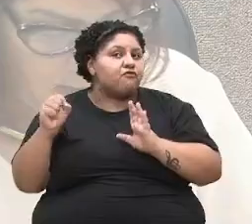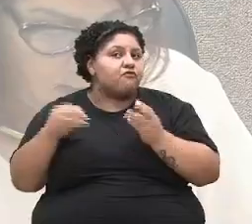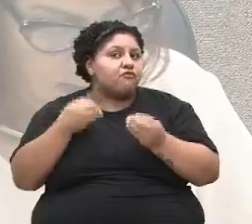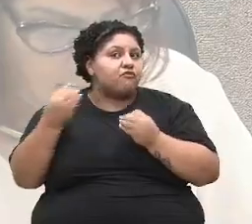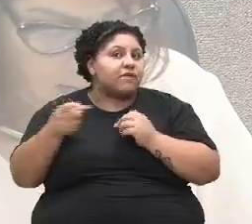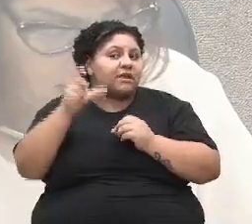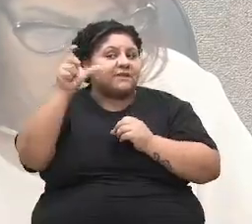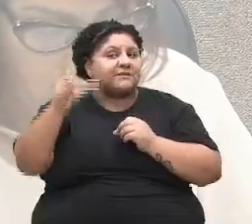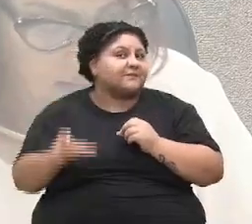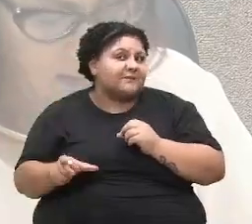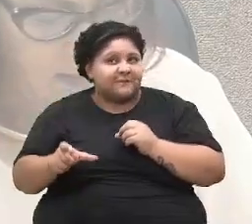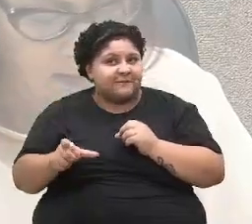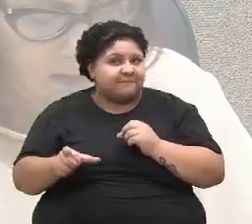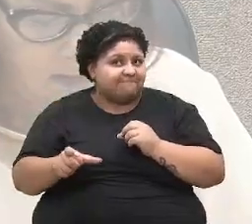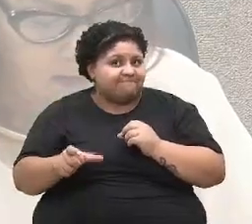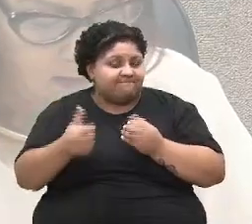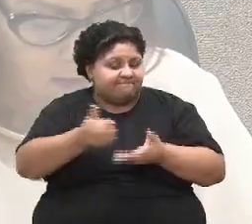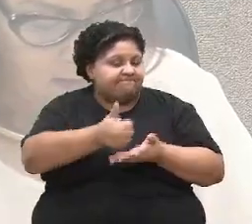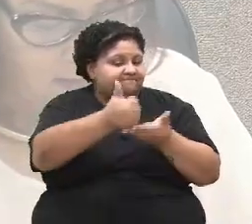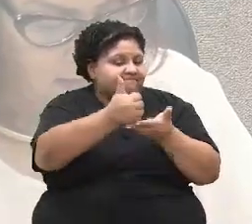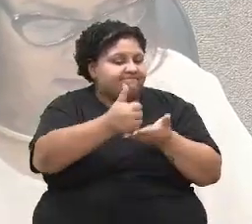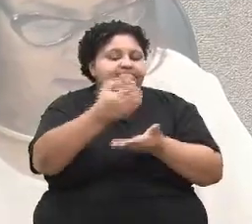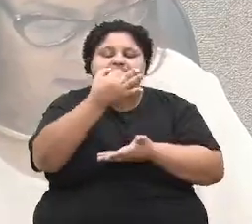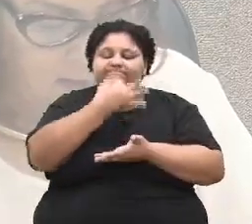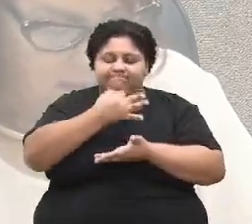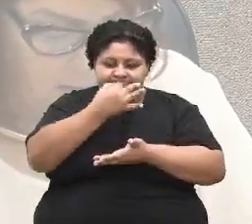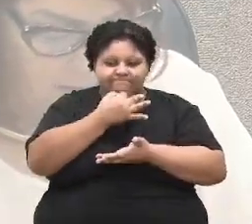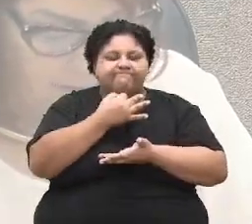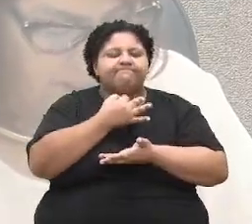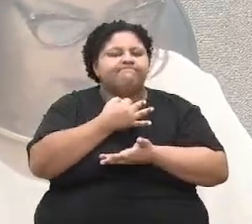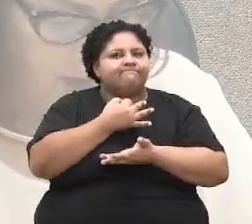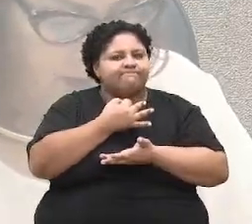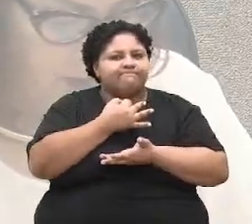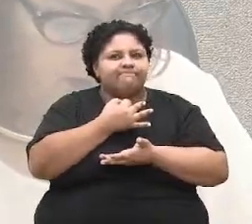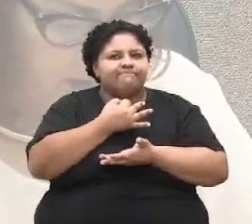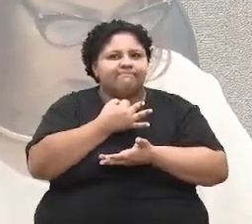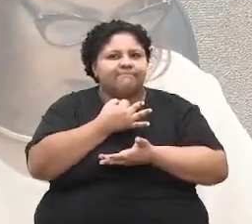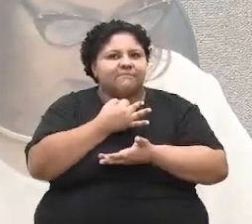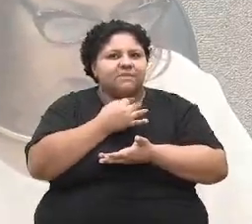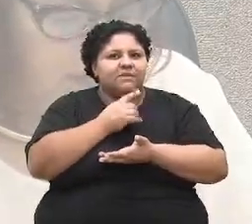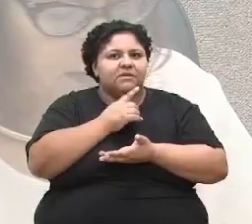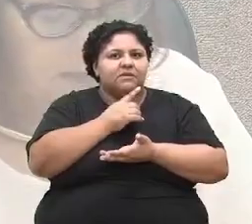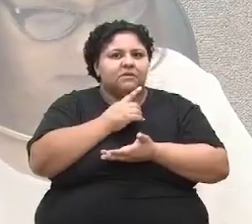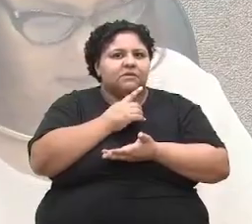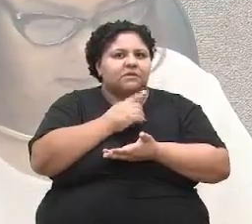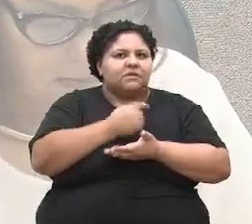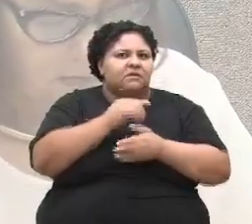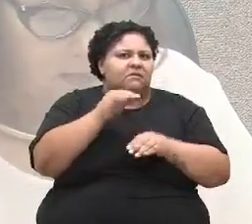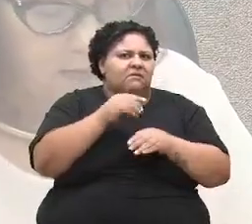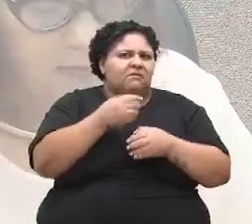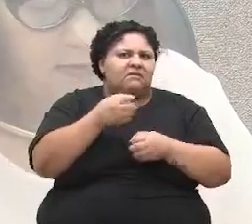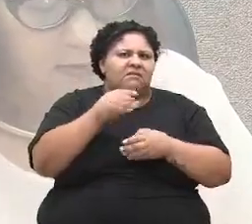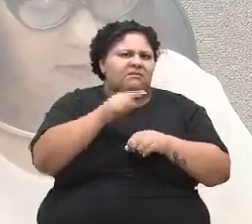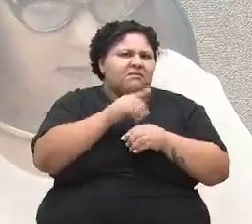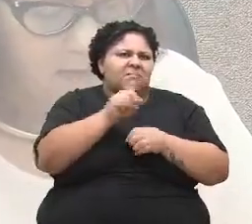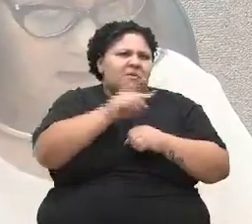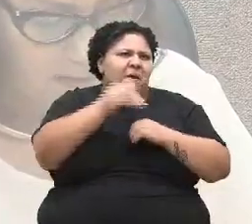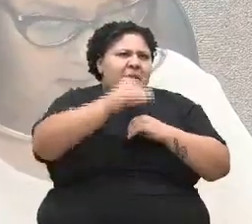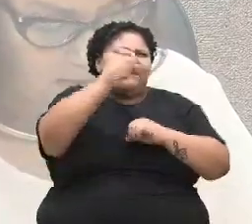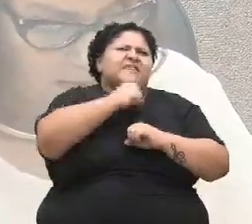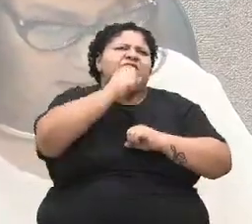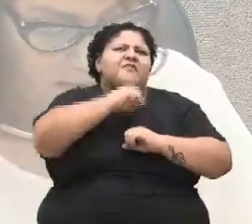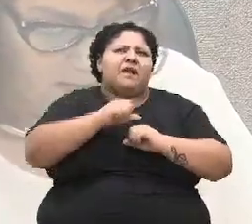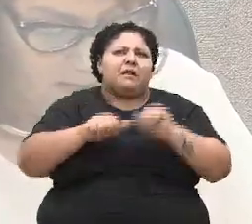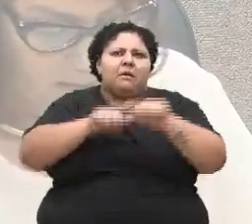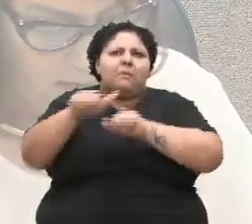têm a contribuir. Caxias do Sul, ela não é mais lá de 1900, ela mudou.